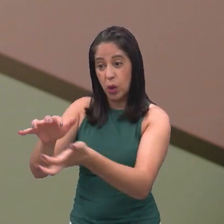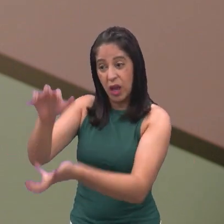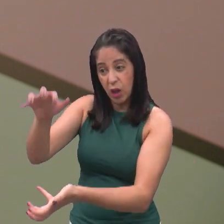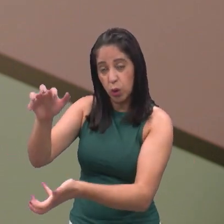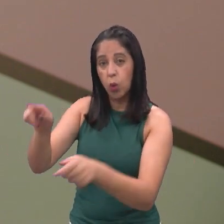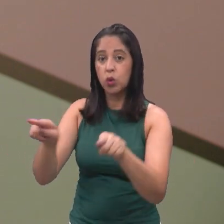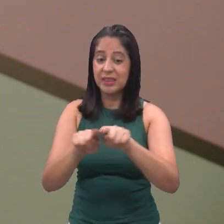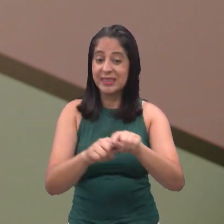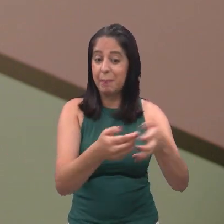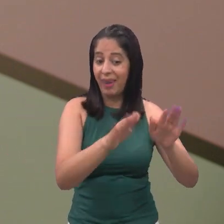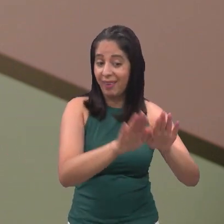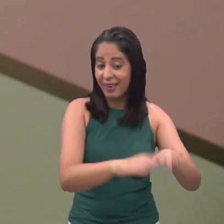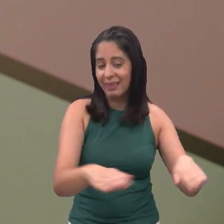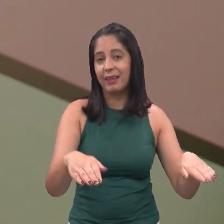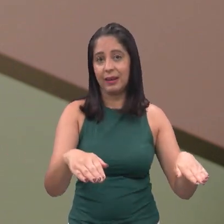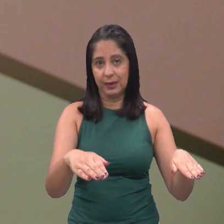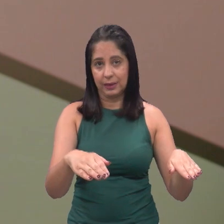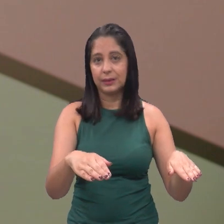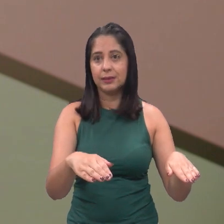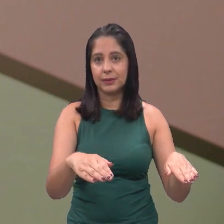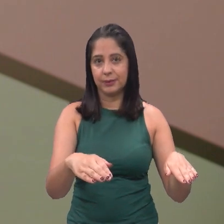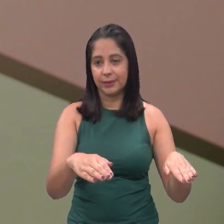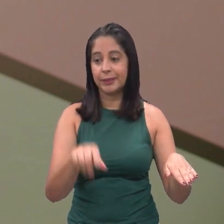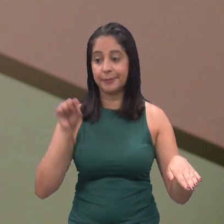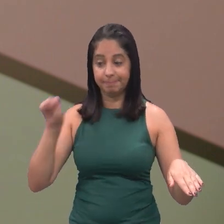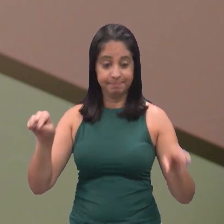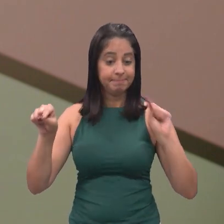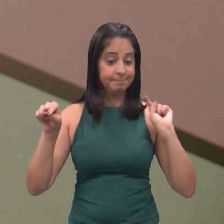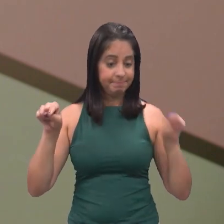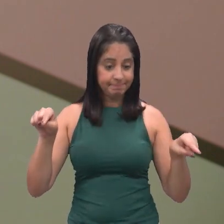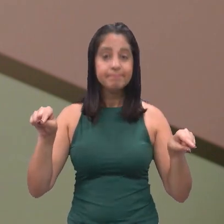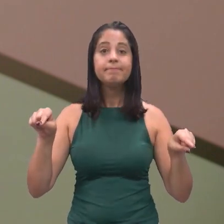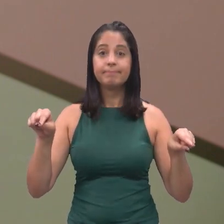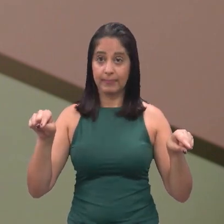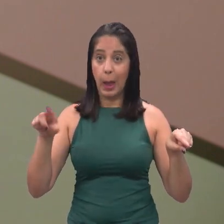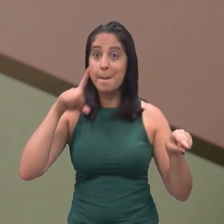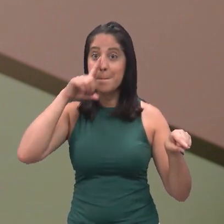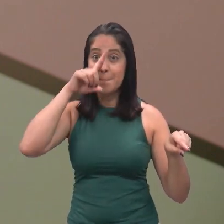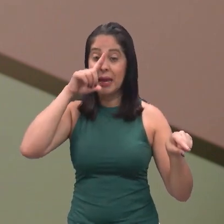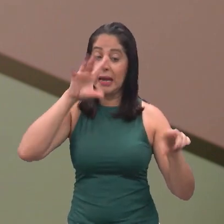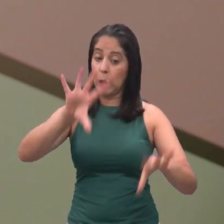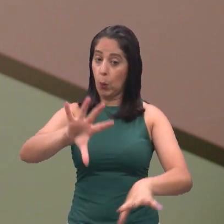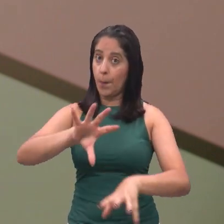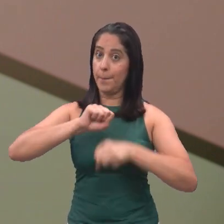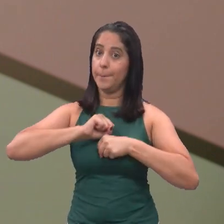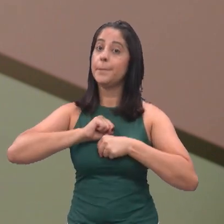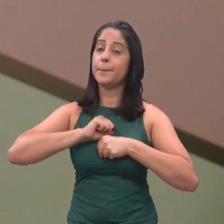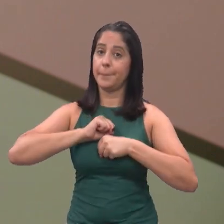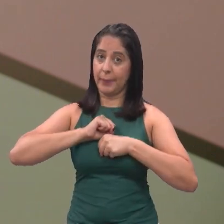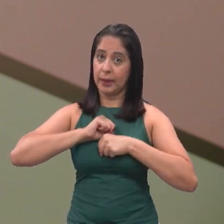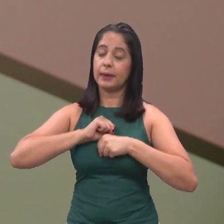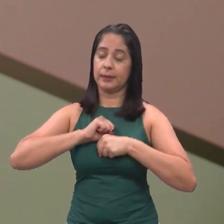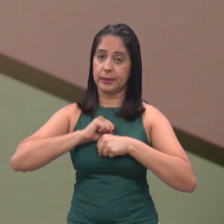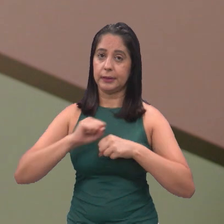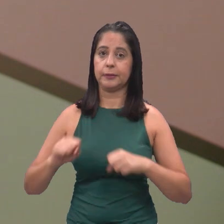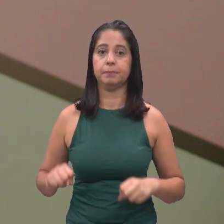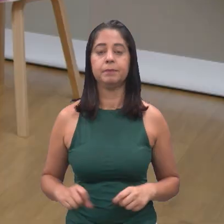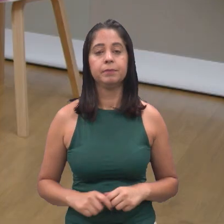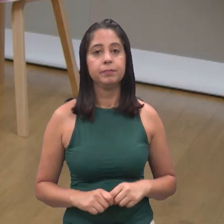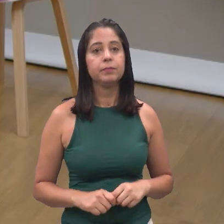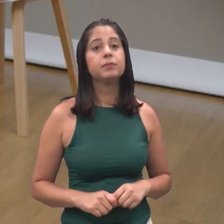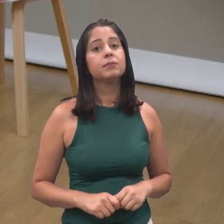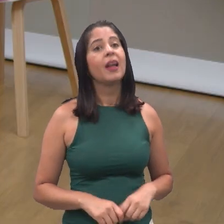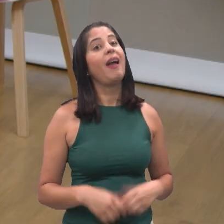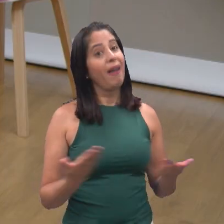população infantil, tá? Sim. Então, extremos de idade são faixas etárias importantes para a questão da pneumonia. Sim, seria